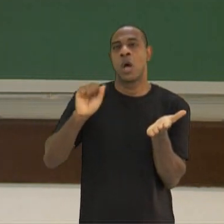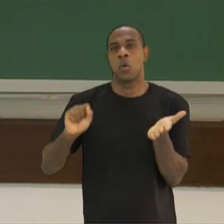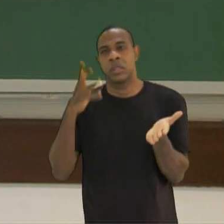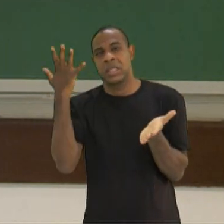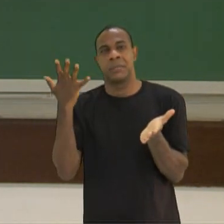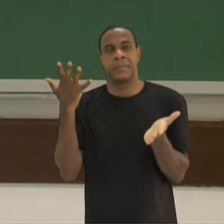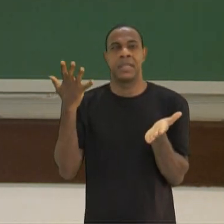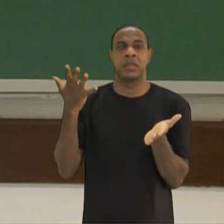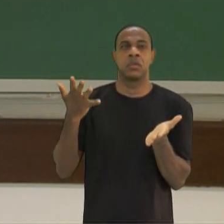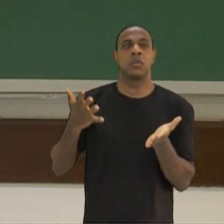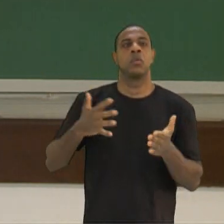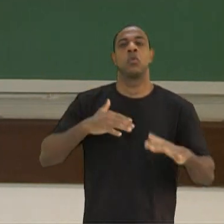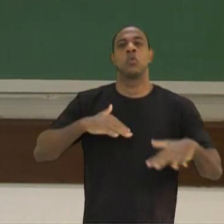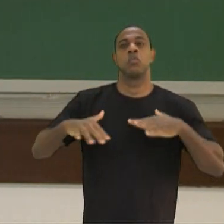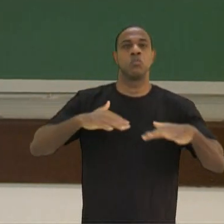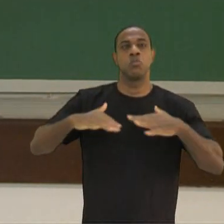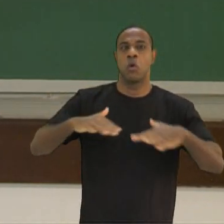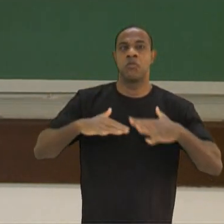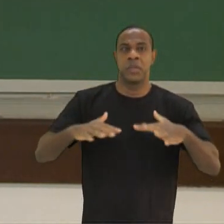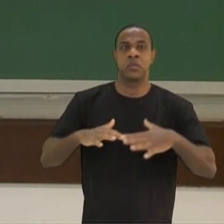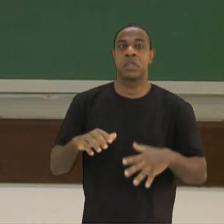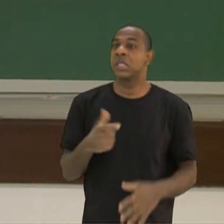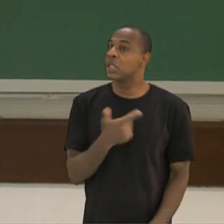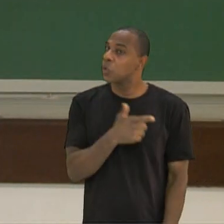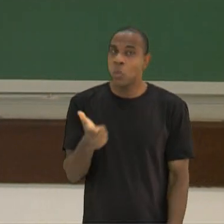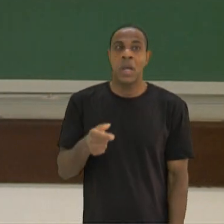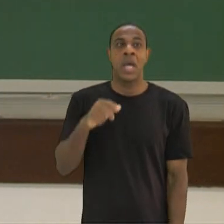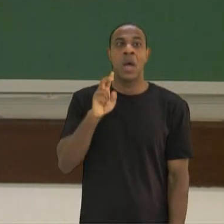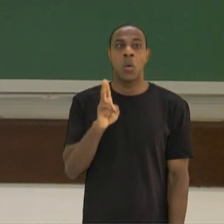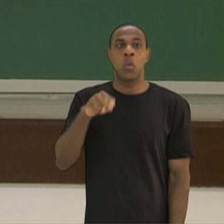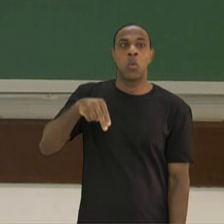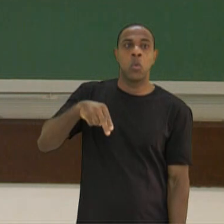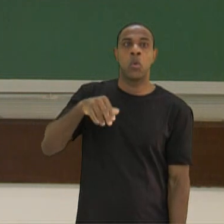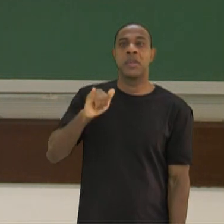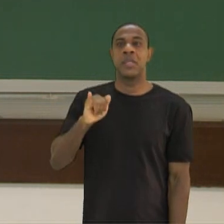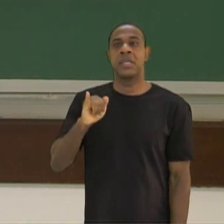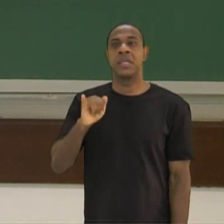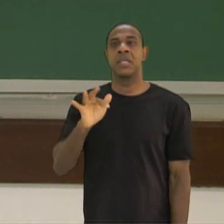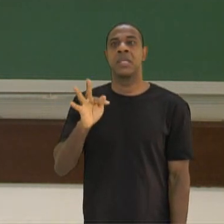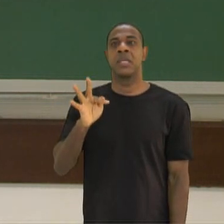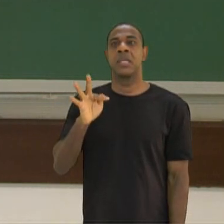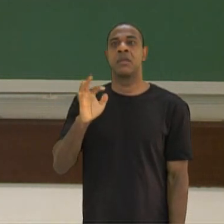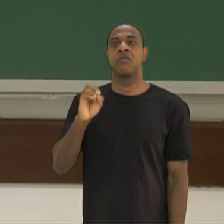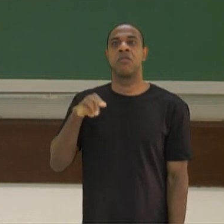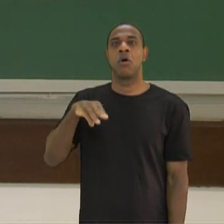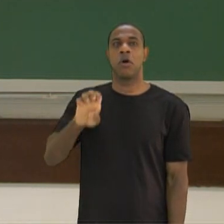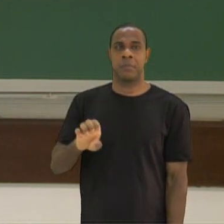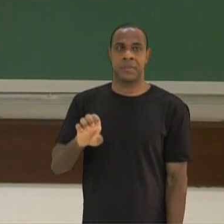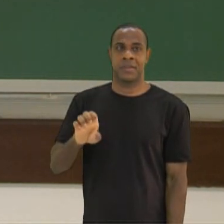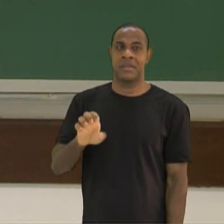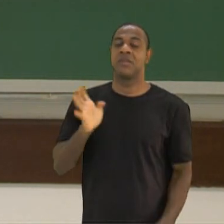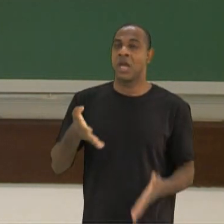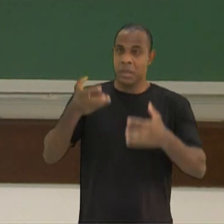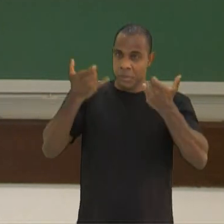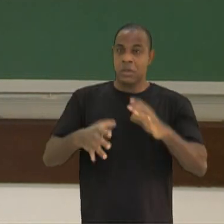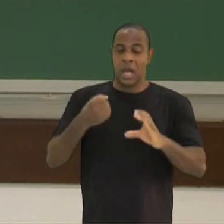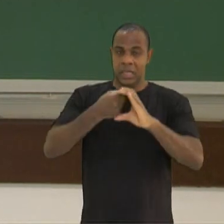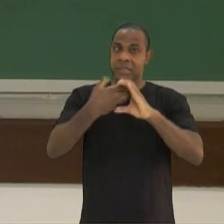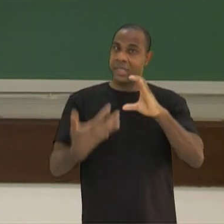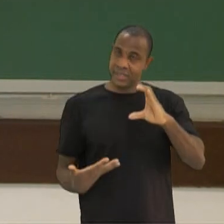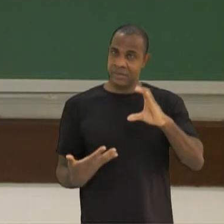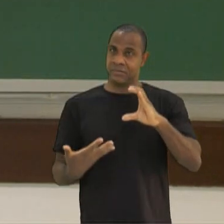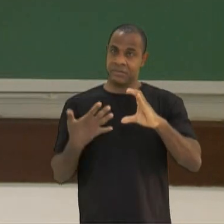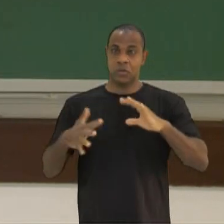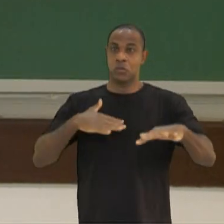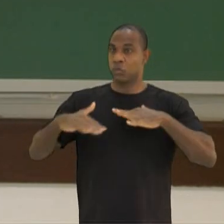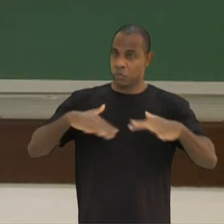movimento que não seja uniforme. Então, a gente acabou de relembrar quais são as características desse movimento uniforme.